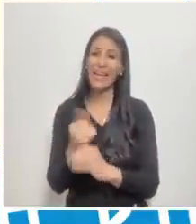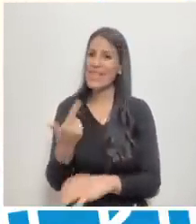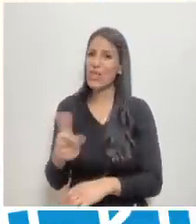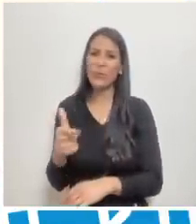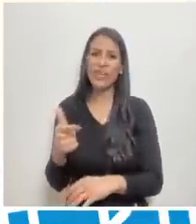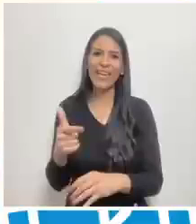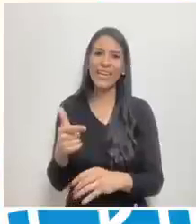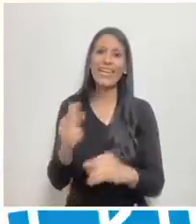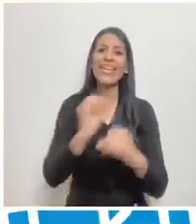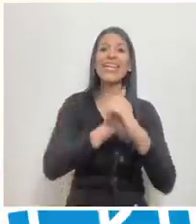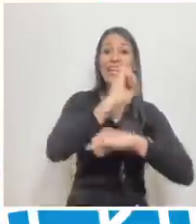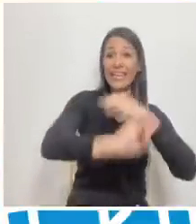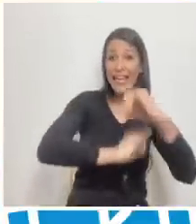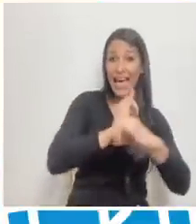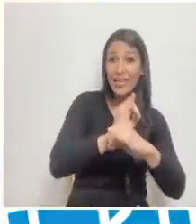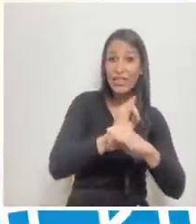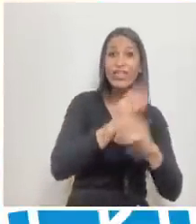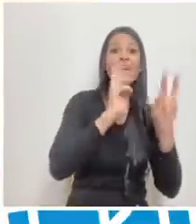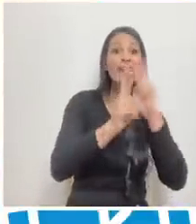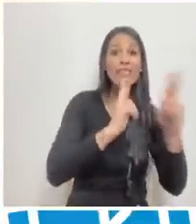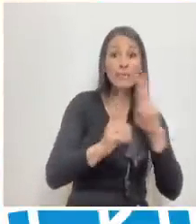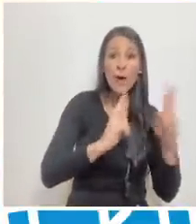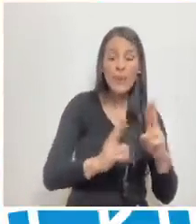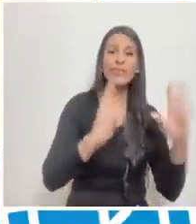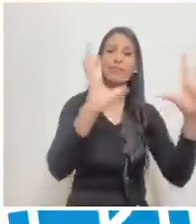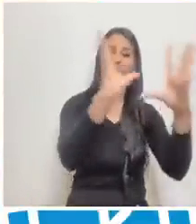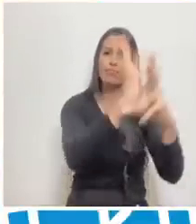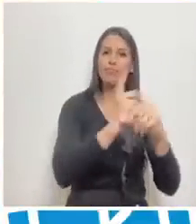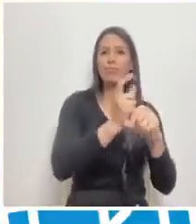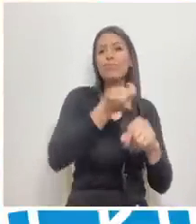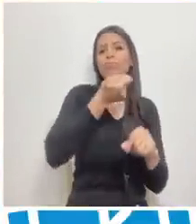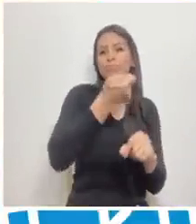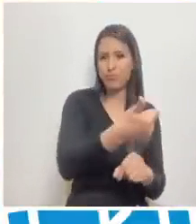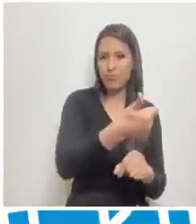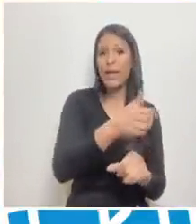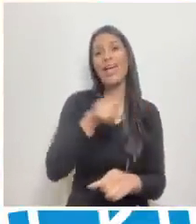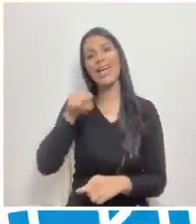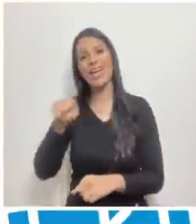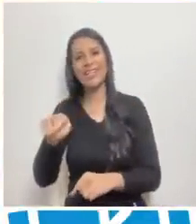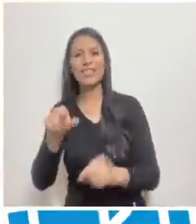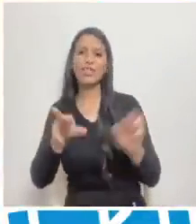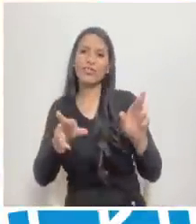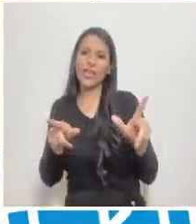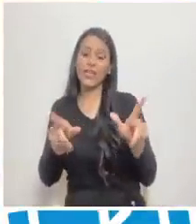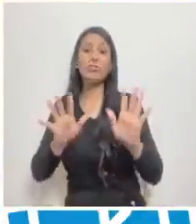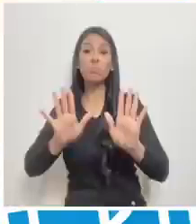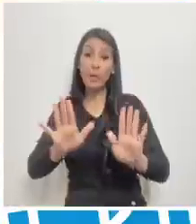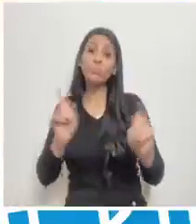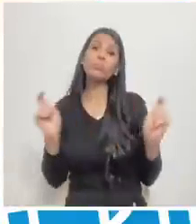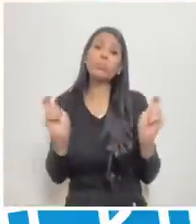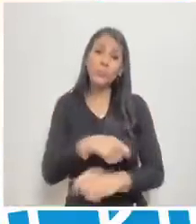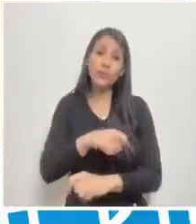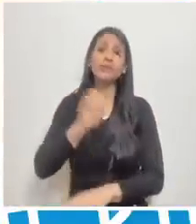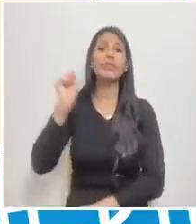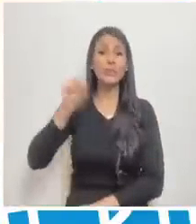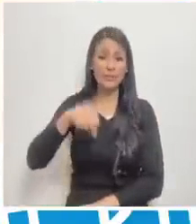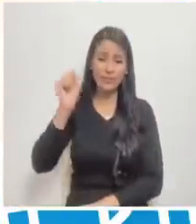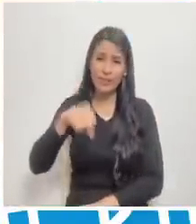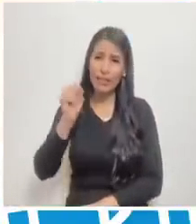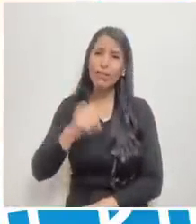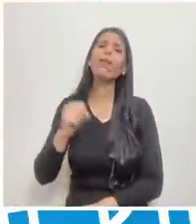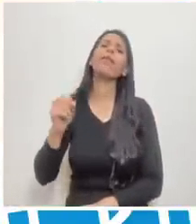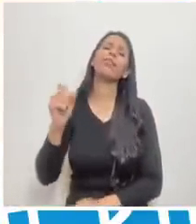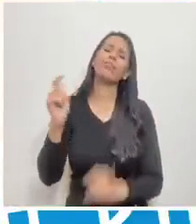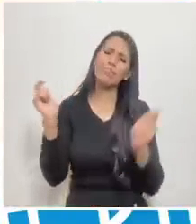abastecimento de dados, pelo menos num primeiro momento. Acho que essa, agora, que é viável é execuível tá?